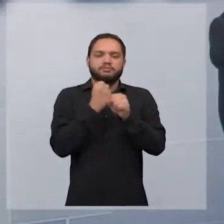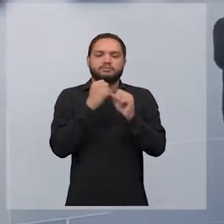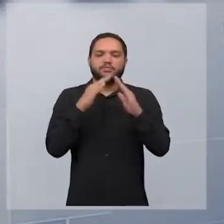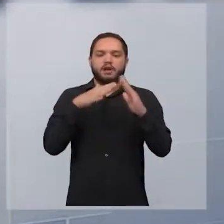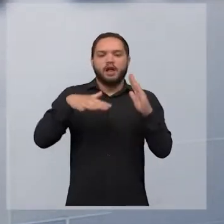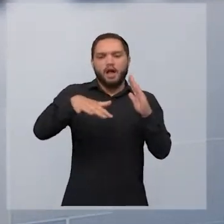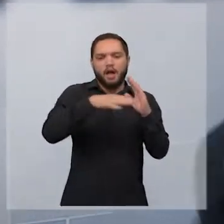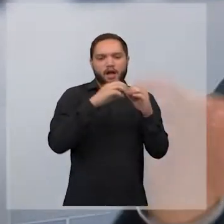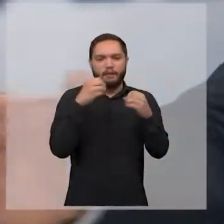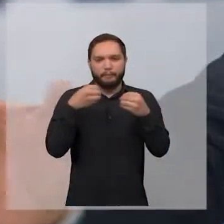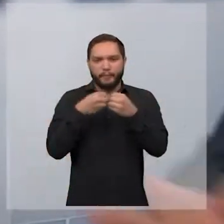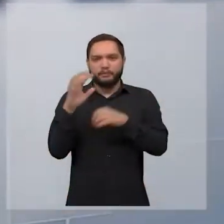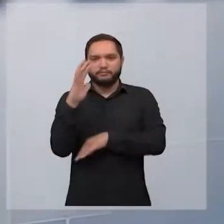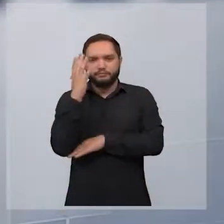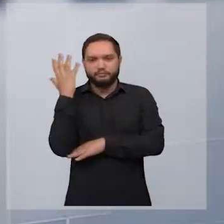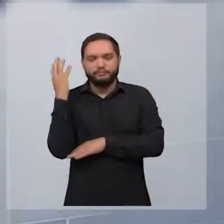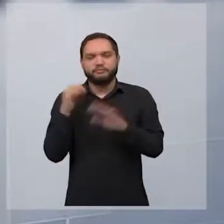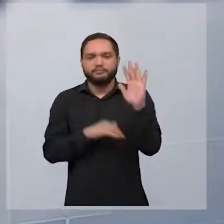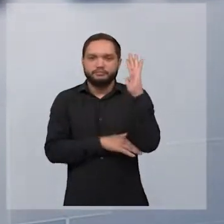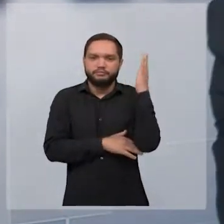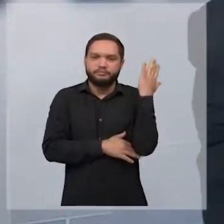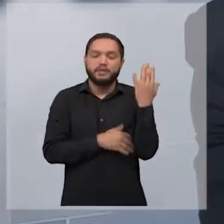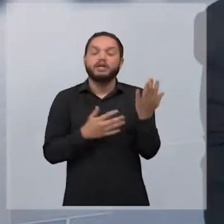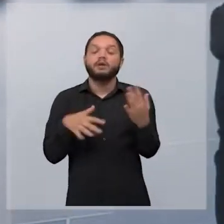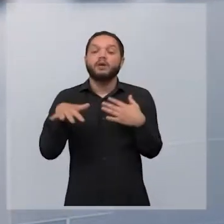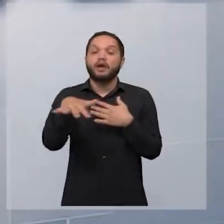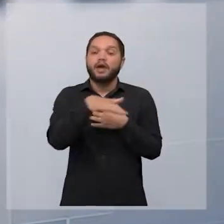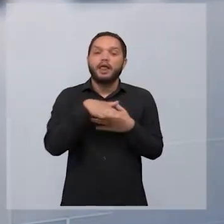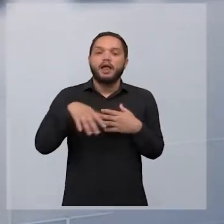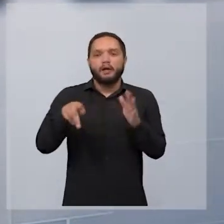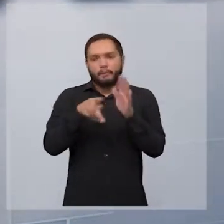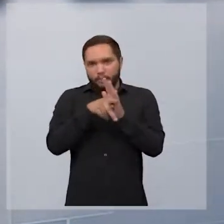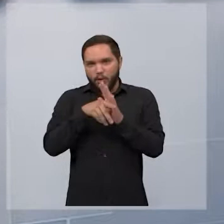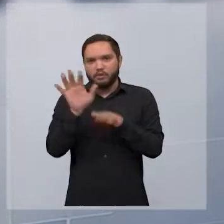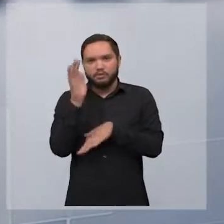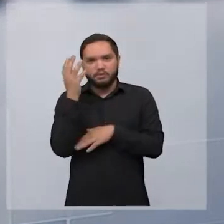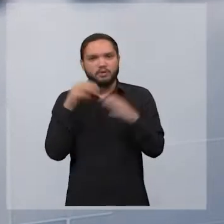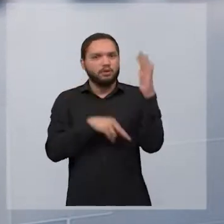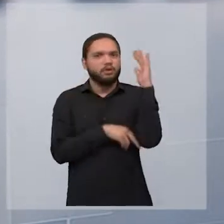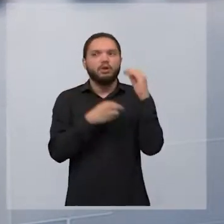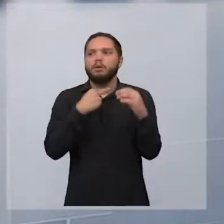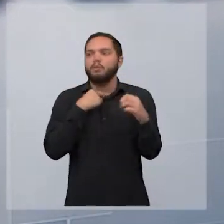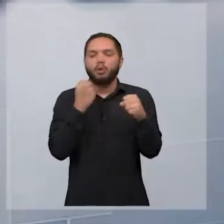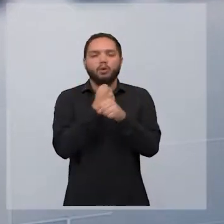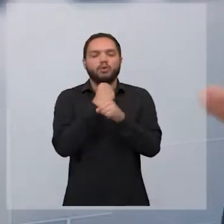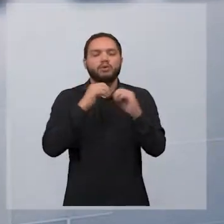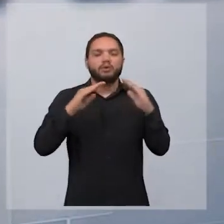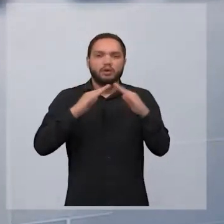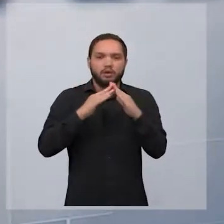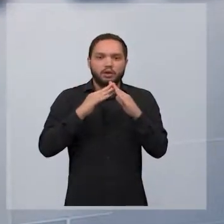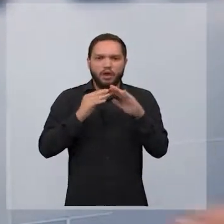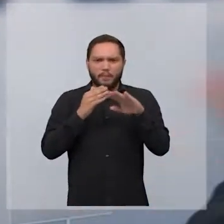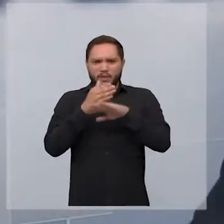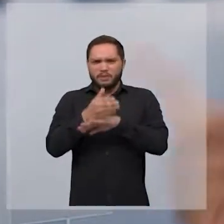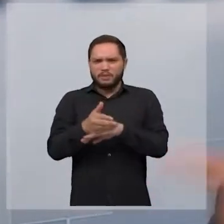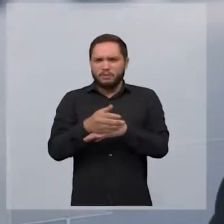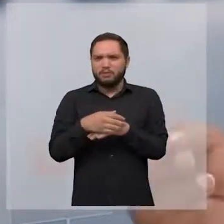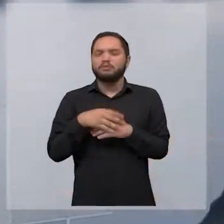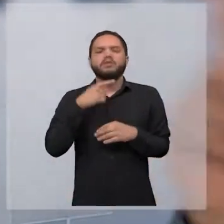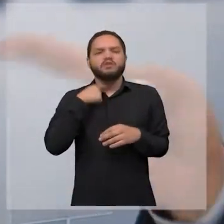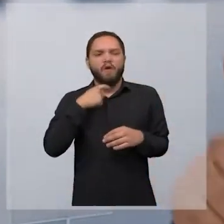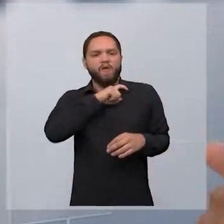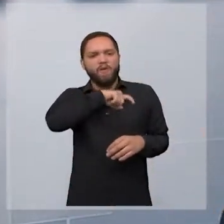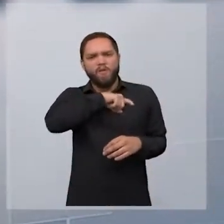gente definiu no Código da Cidade que aquela área é de preservação. Não era nem para ter sido construído, mas alguém foi construir lá porque quis, só porque queria especular?